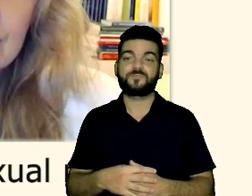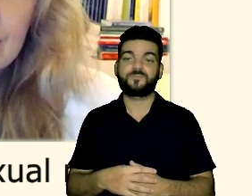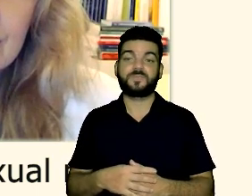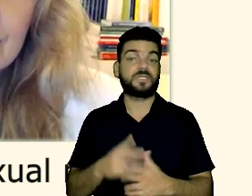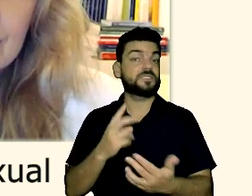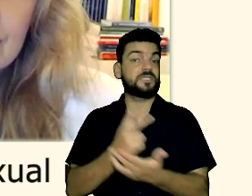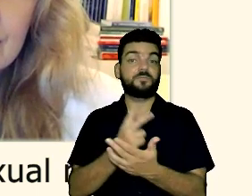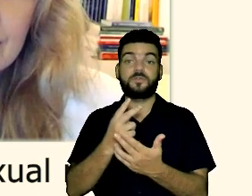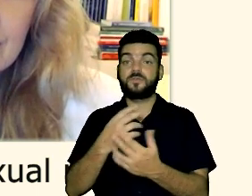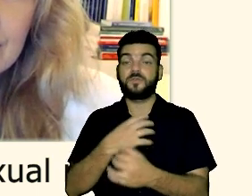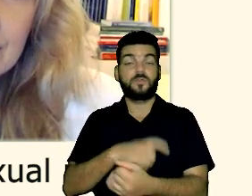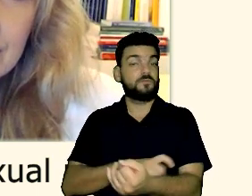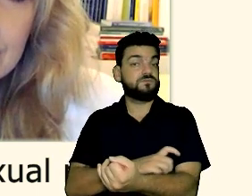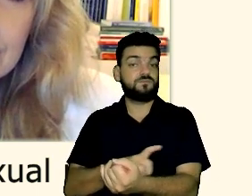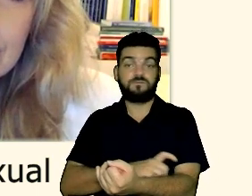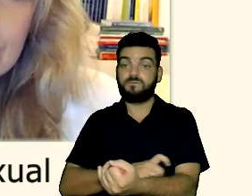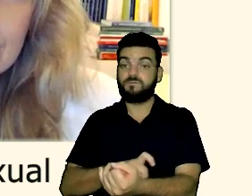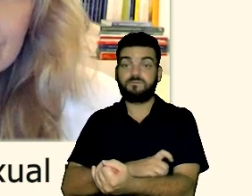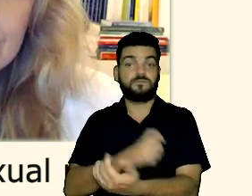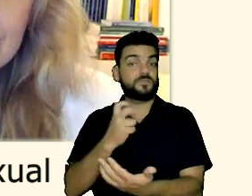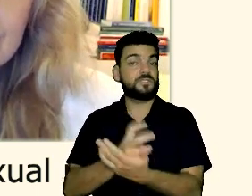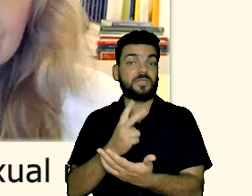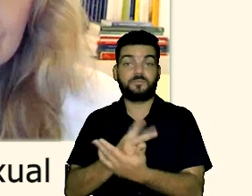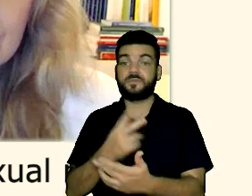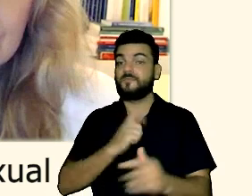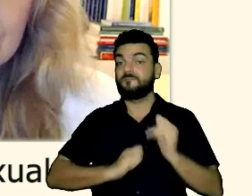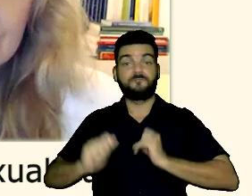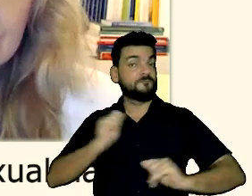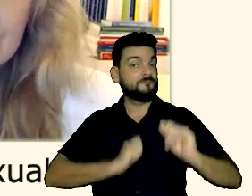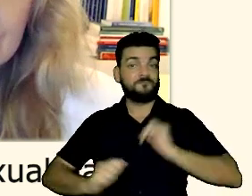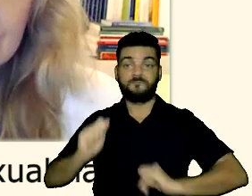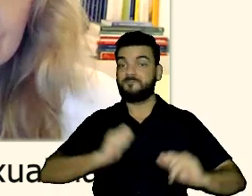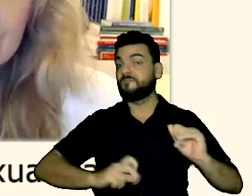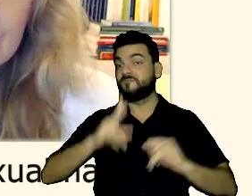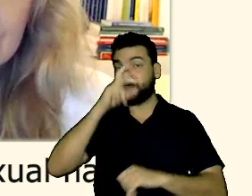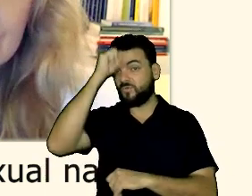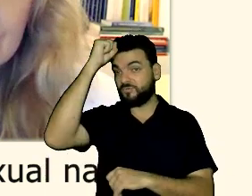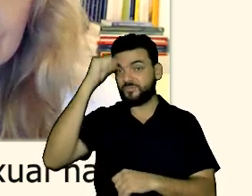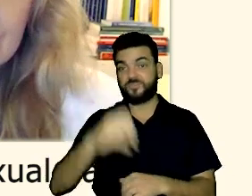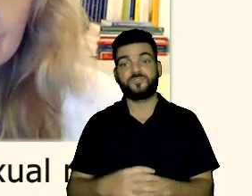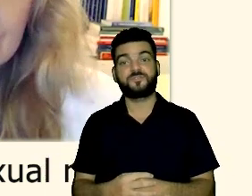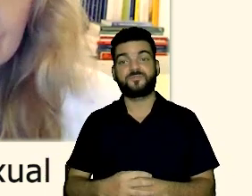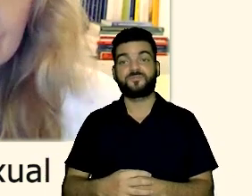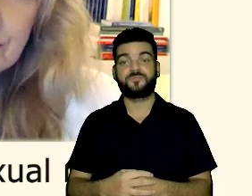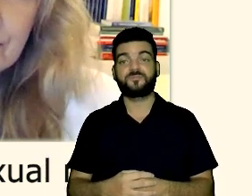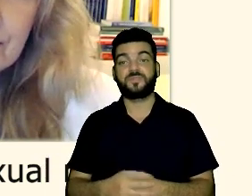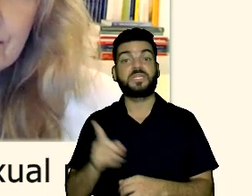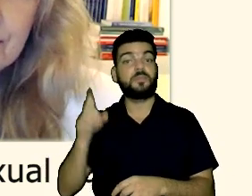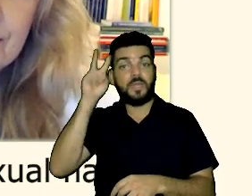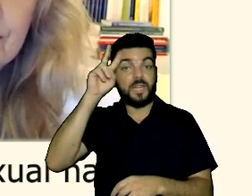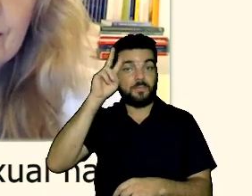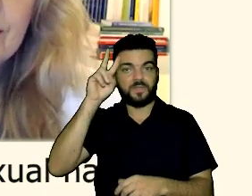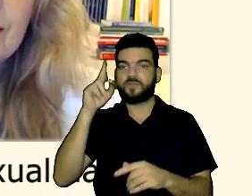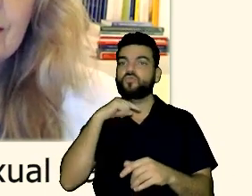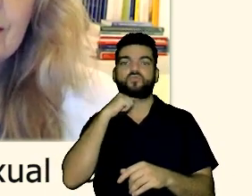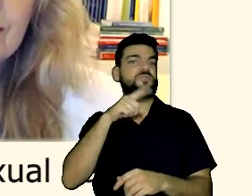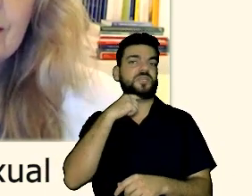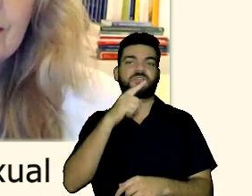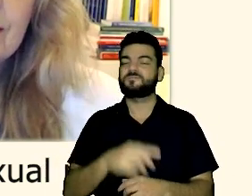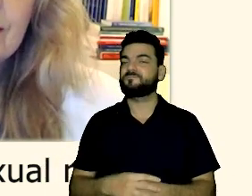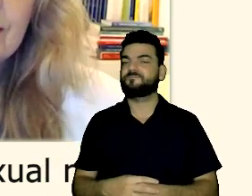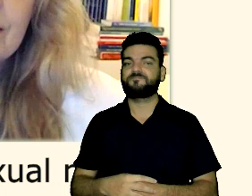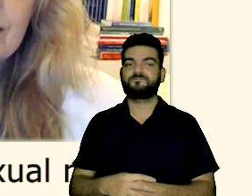nas tarefas que vai fazer, está sempre irritado, sempre ansioso e tem lapsos